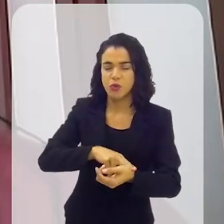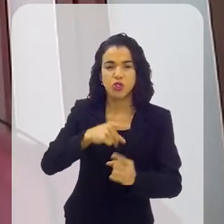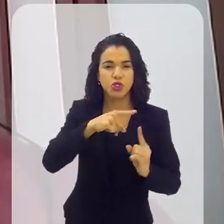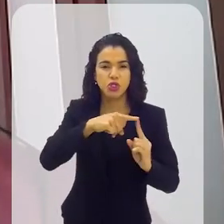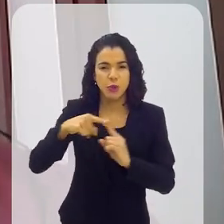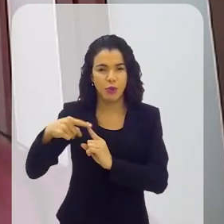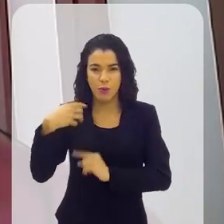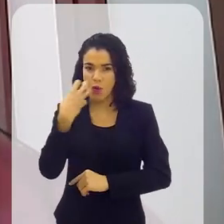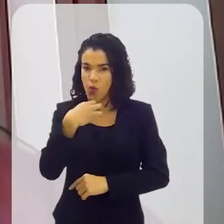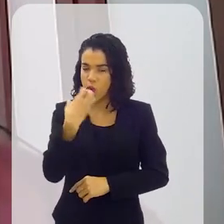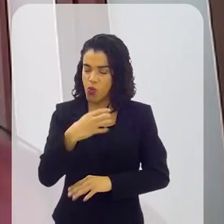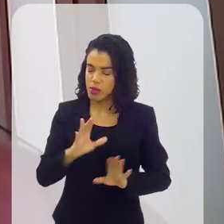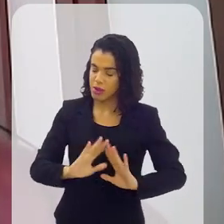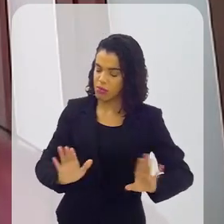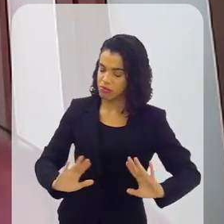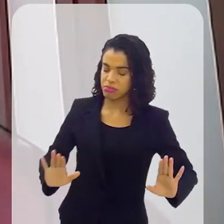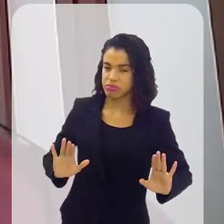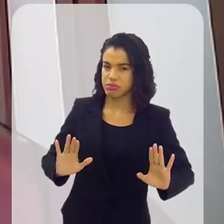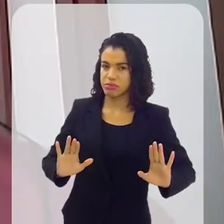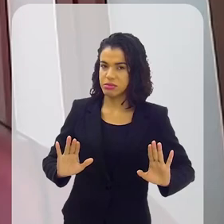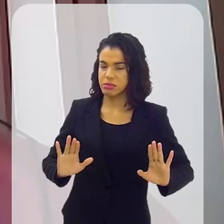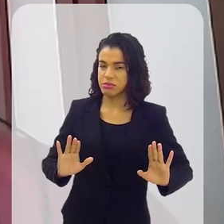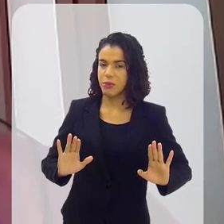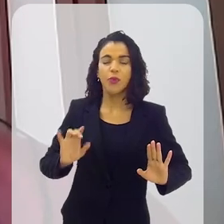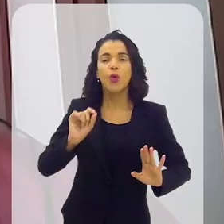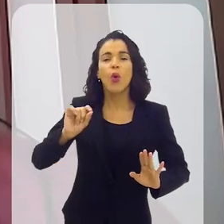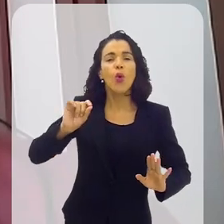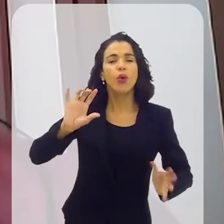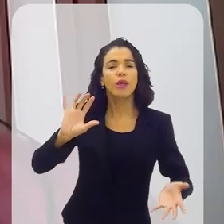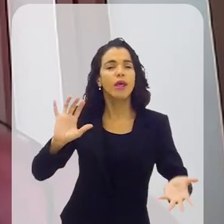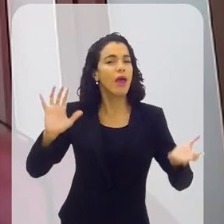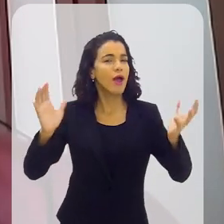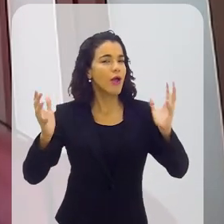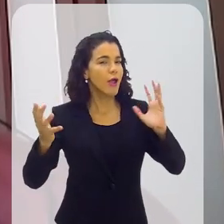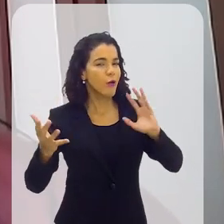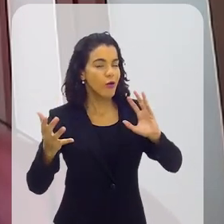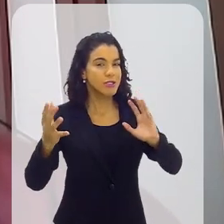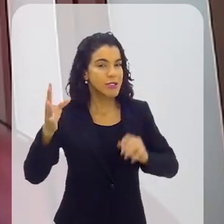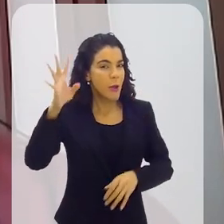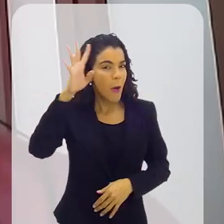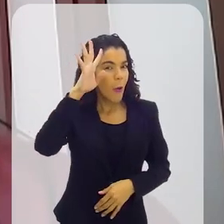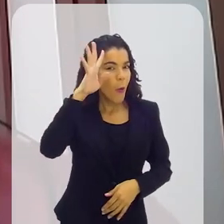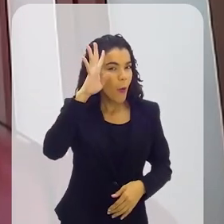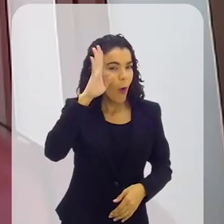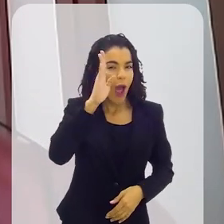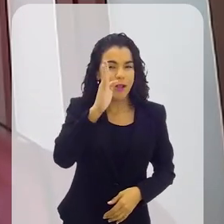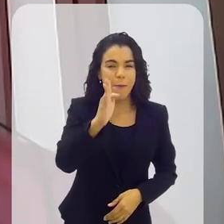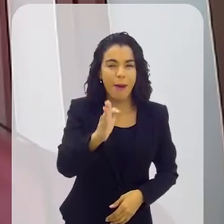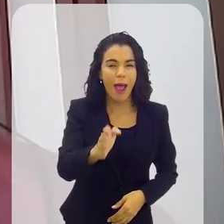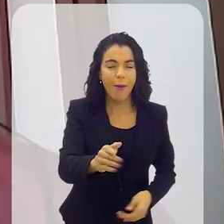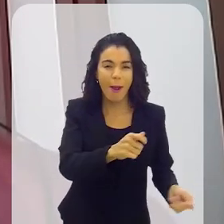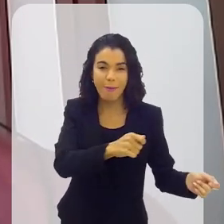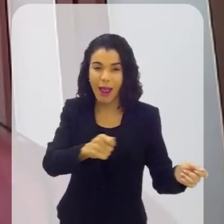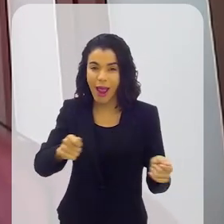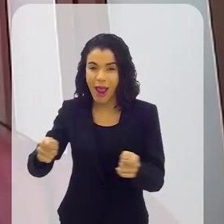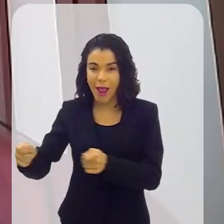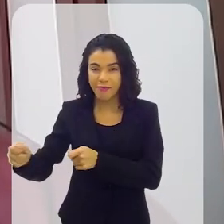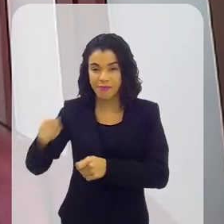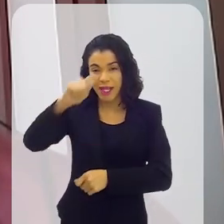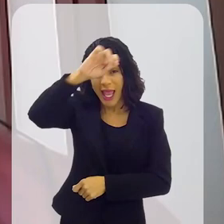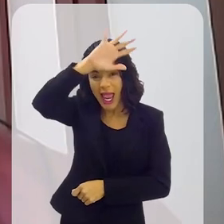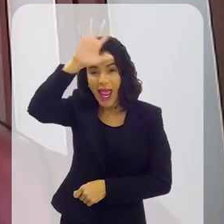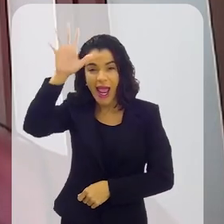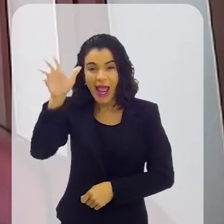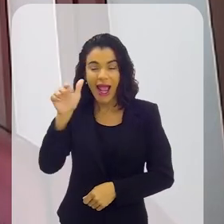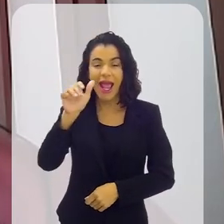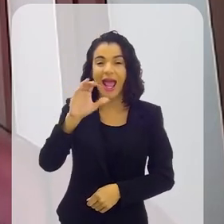samba, rock, reggae, baião e por aí vai. E o que acontecia nas quartas-feiras do cacique, que